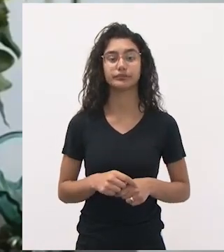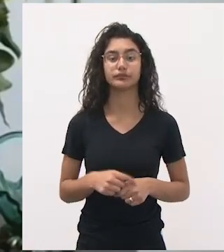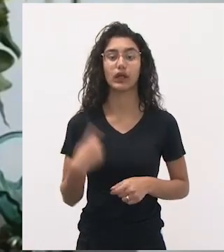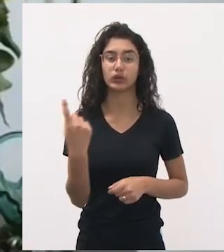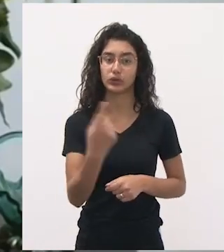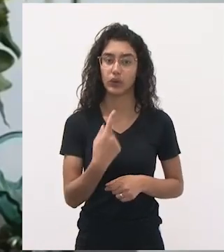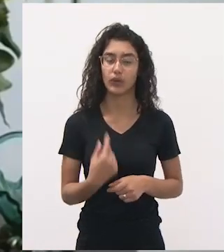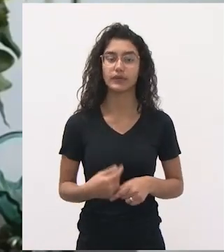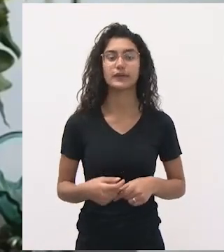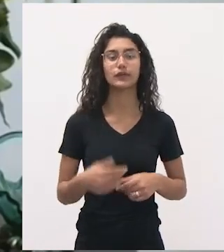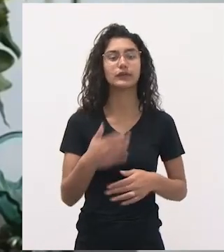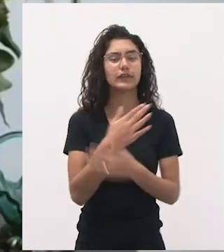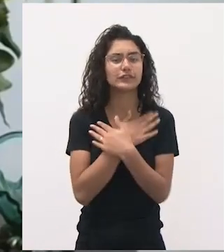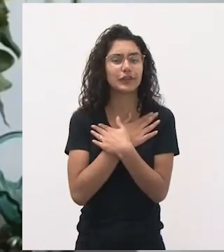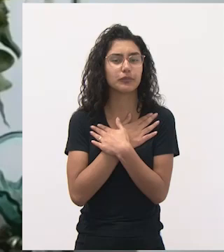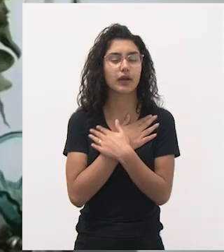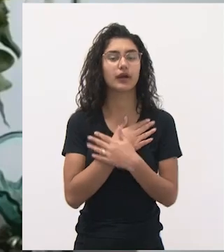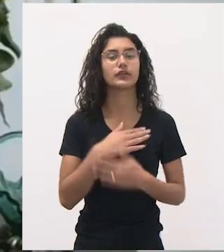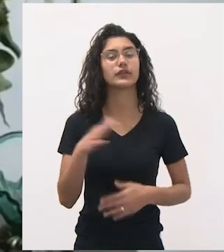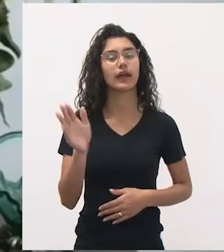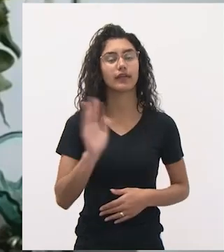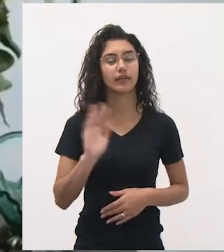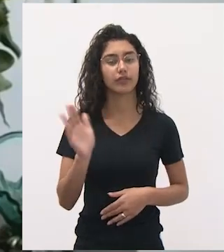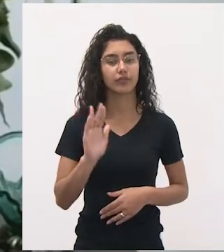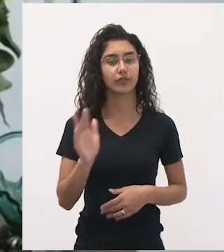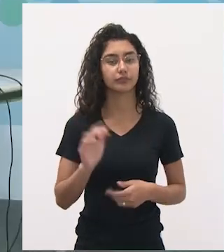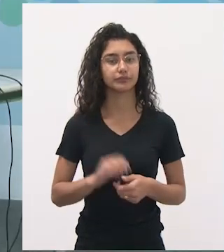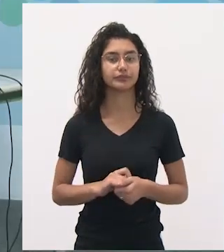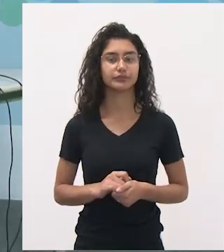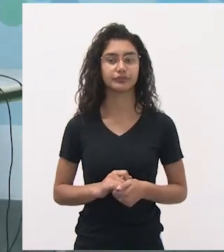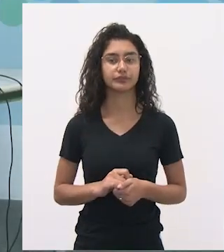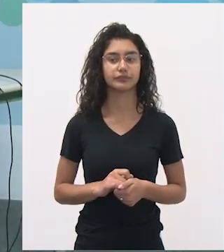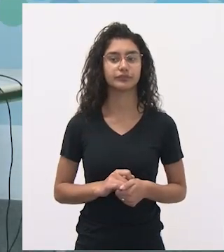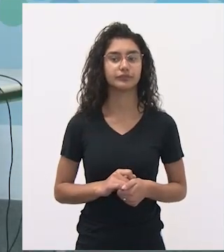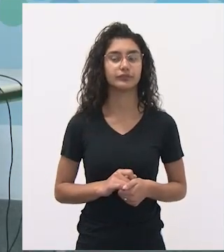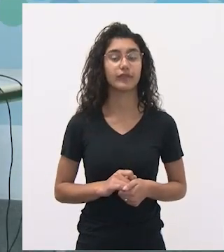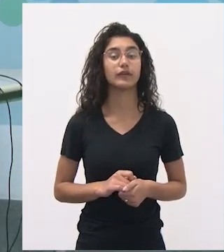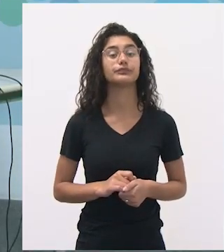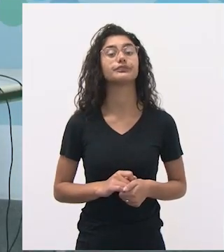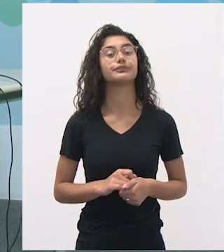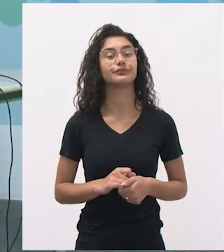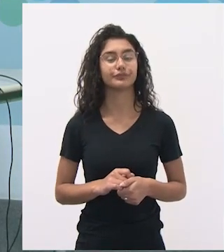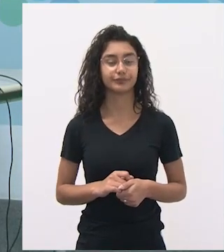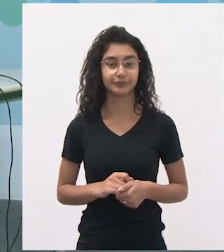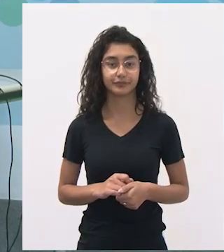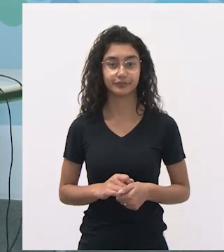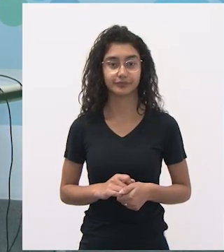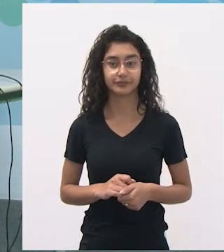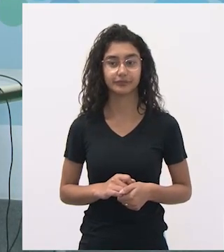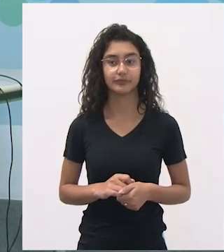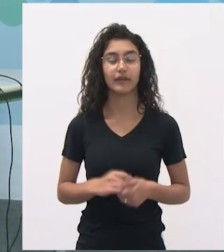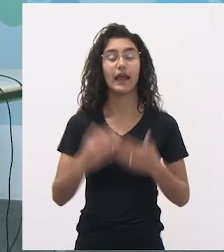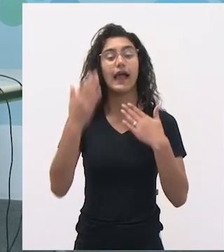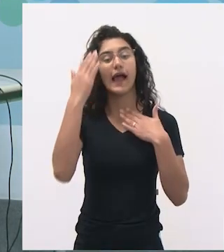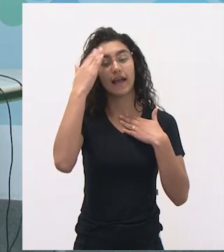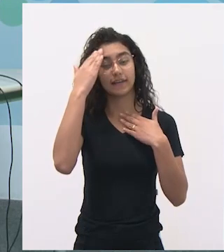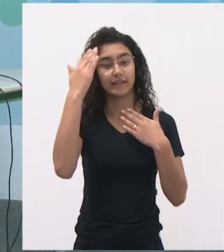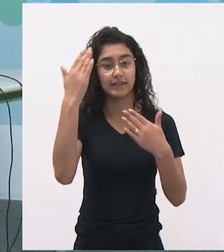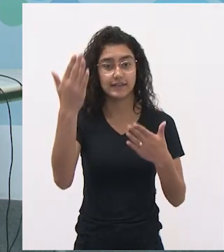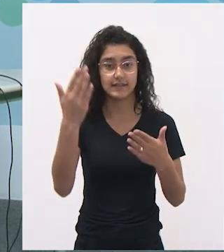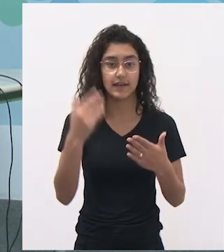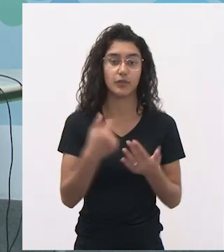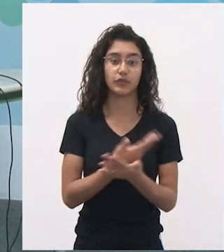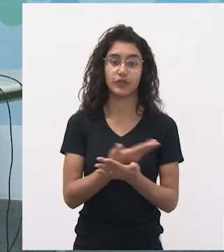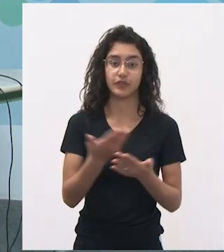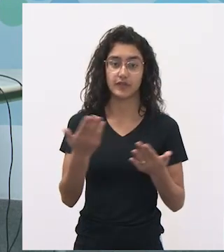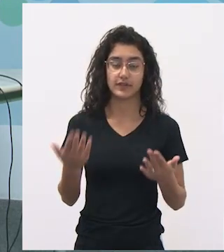Um grande abraço e até a próxima oportunidade. Valéria Mui, Valéria Marques, agradecemos novamente